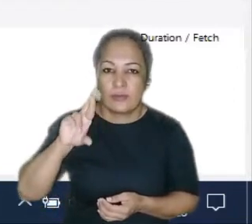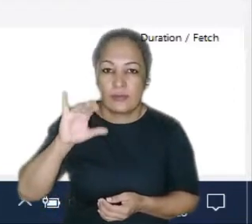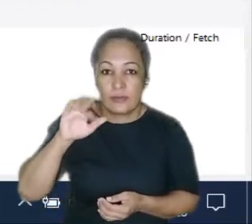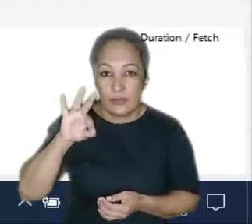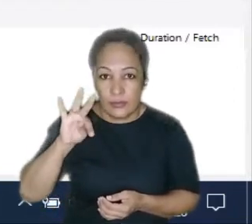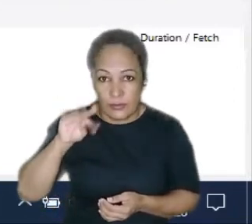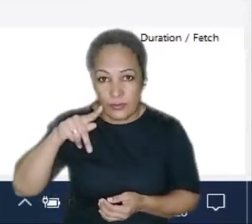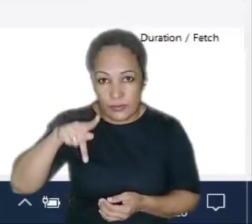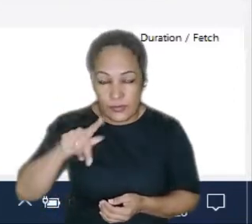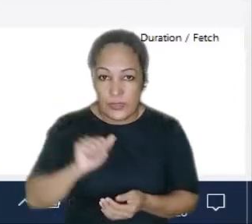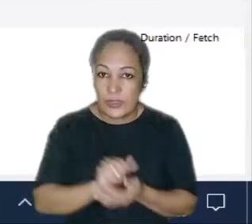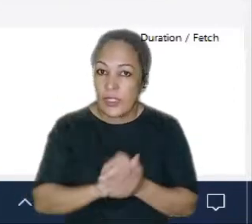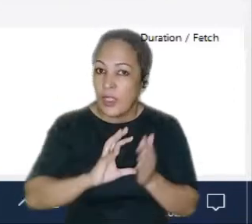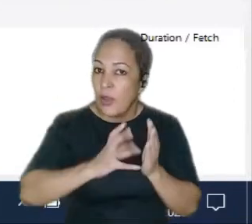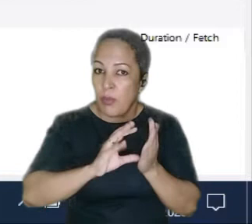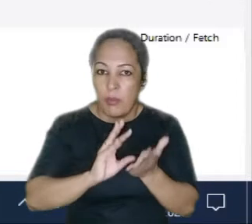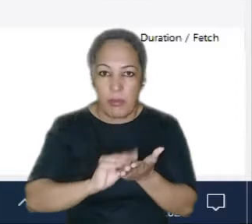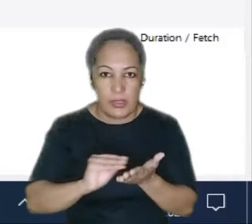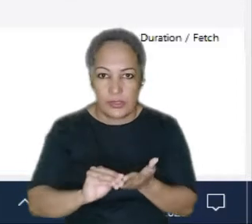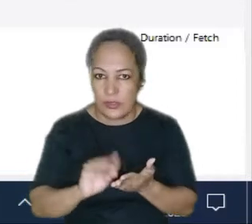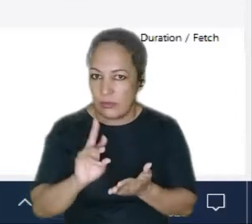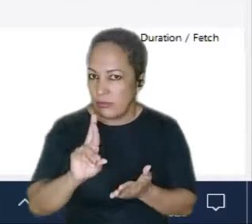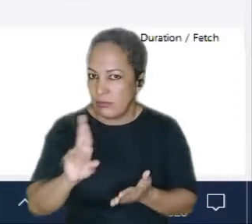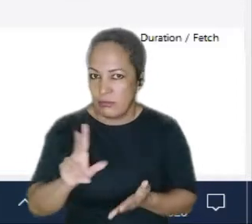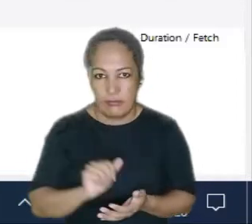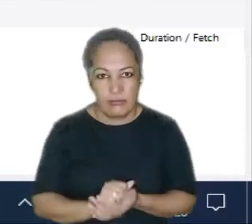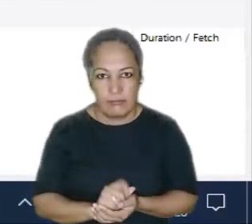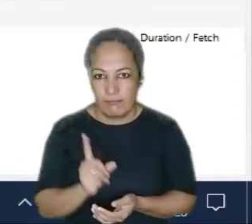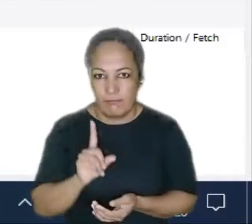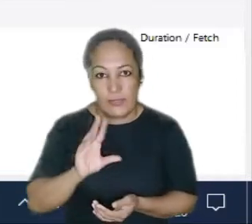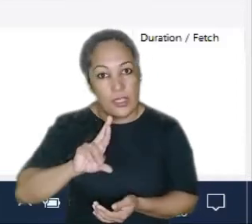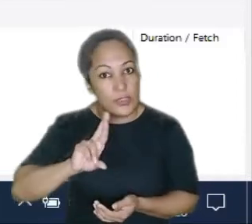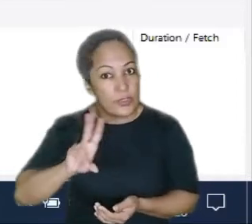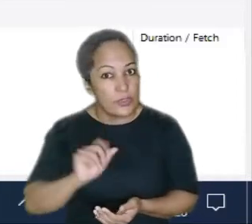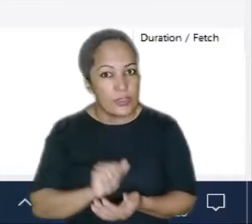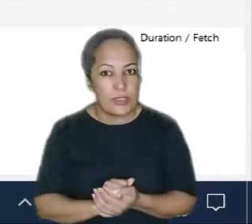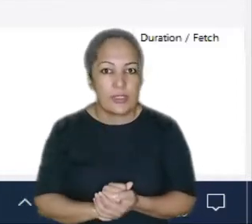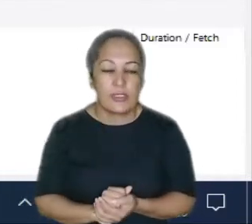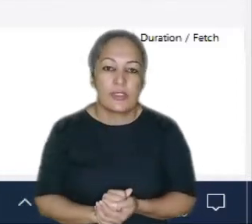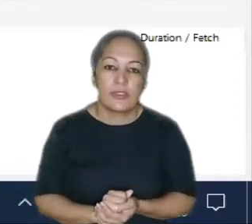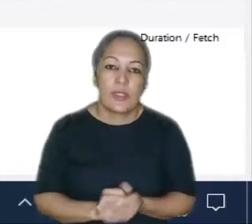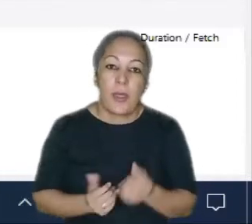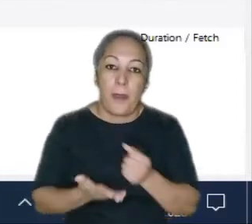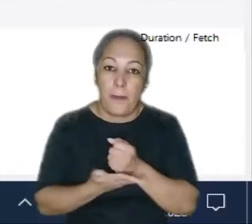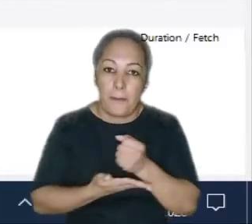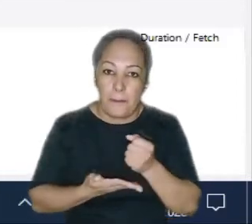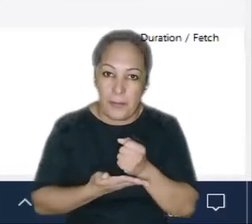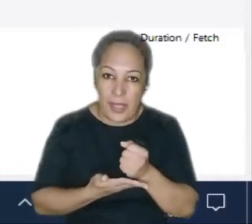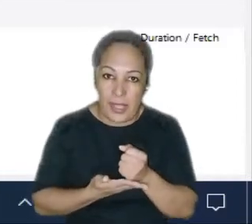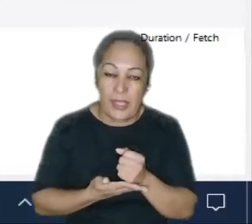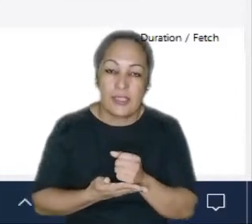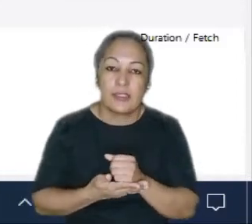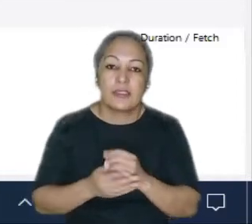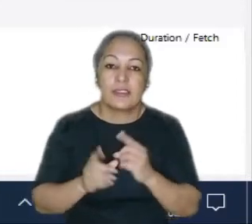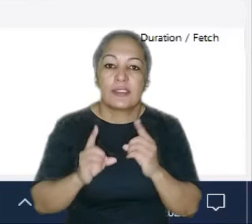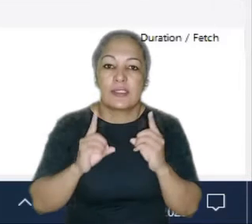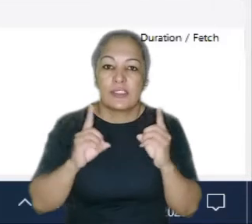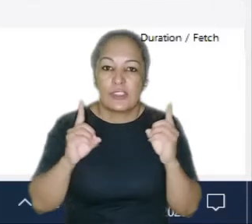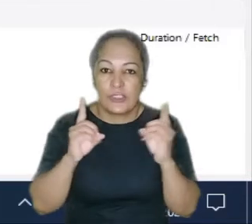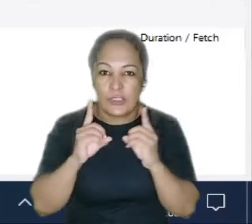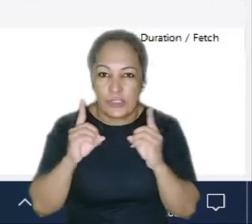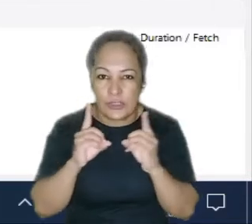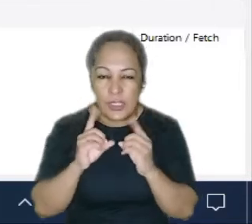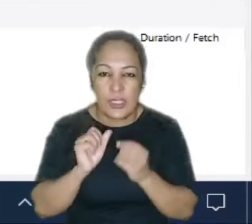de dados. Ok? Base de dados é o que é criado com